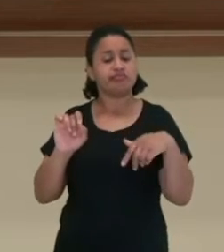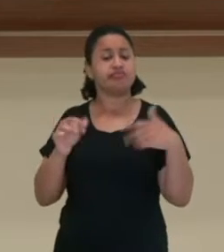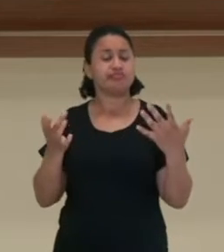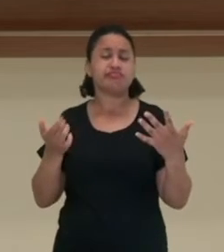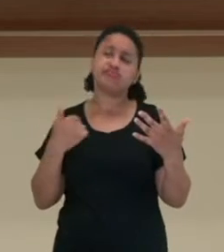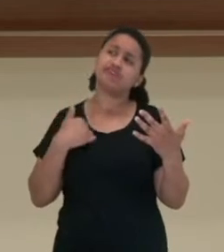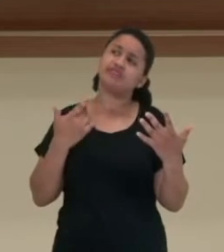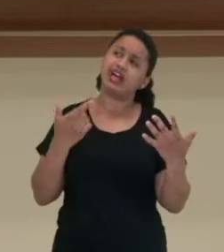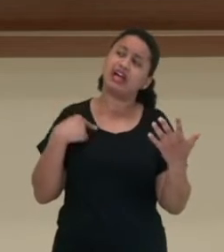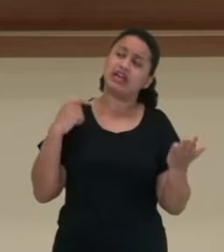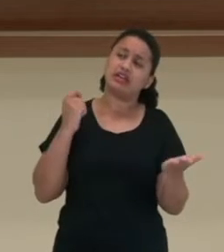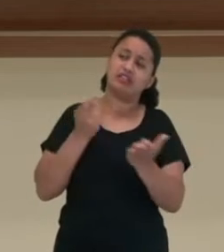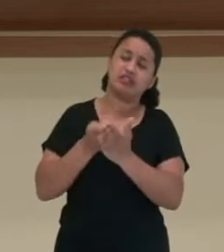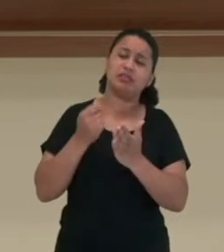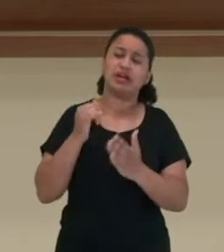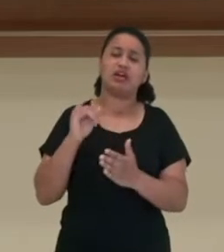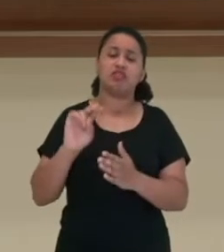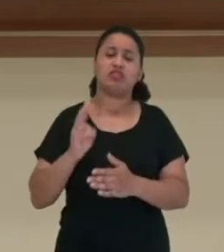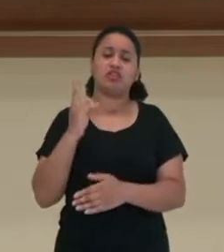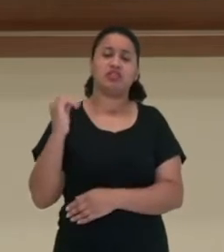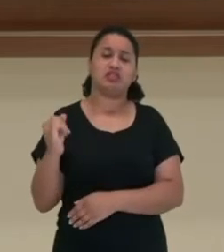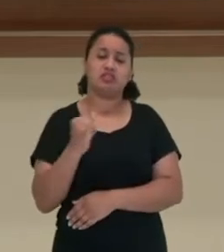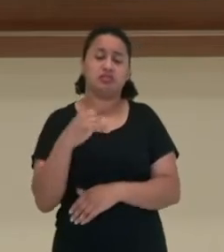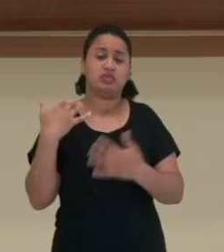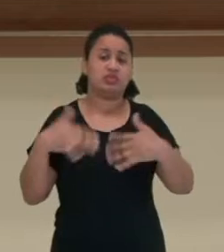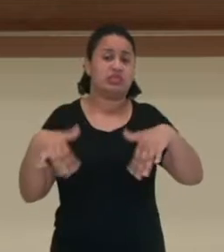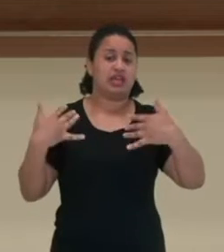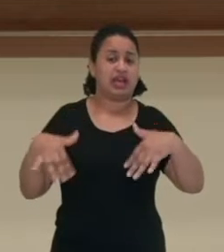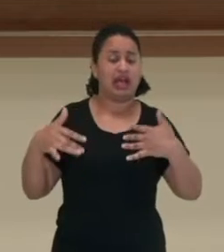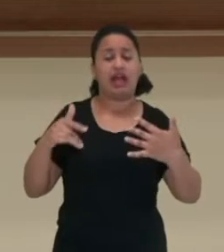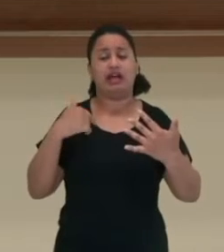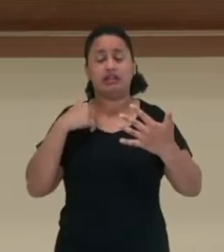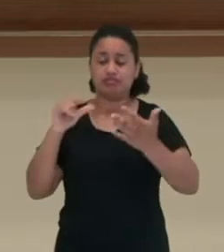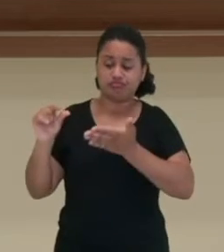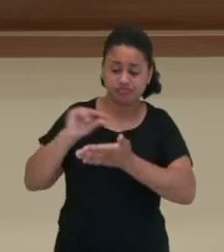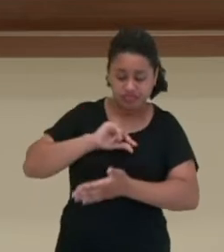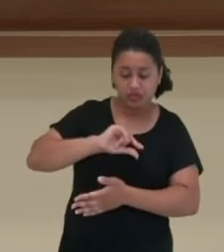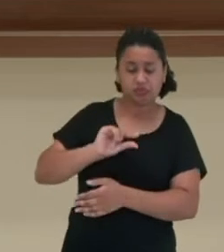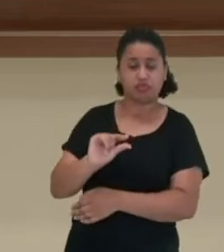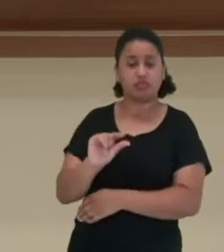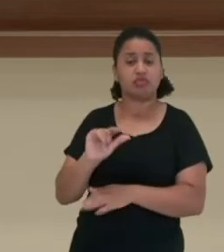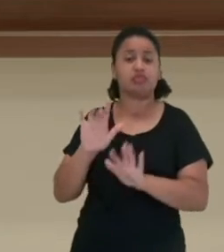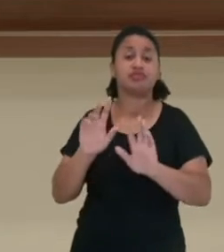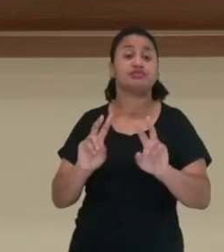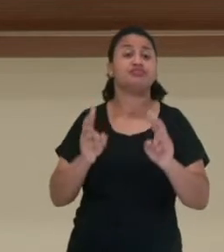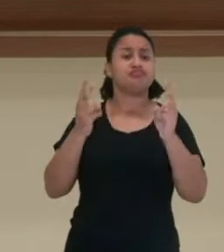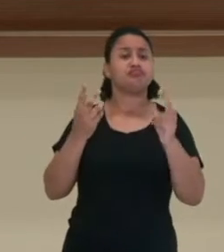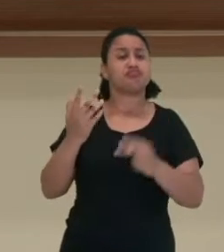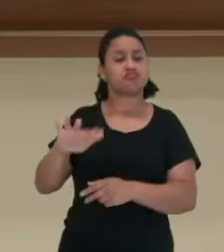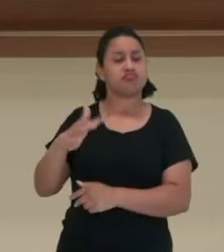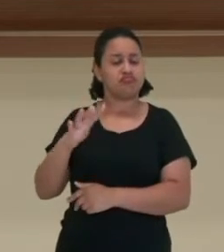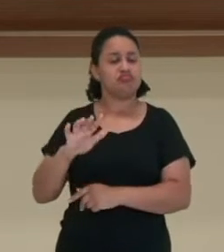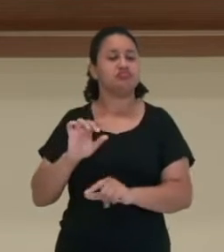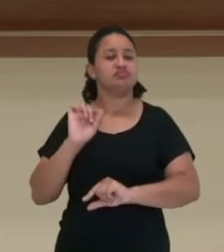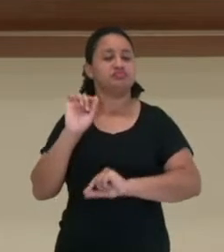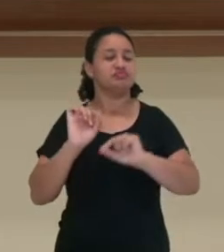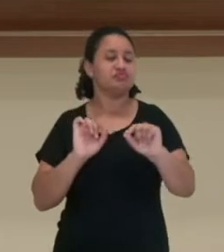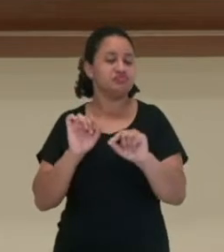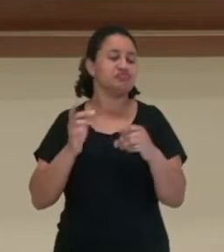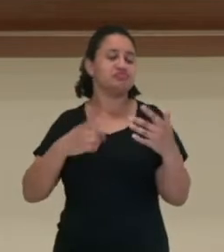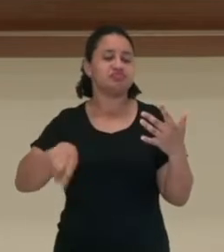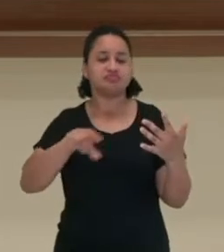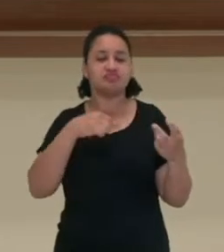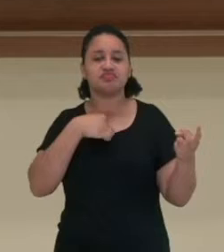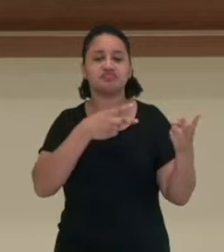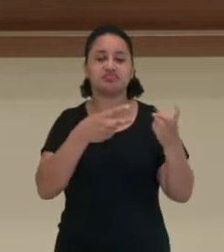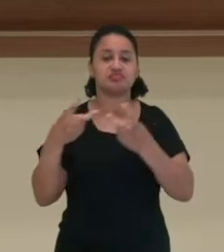ah, mas eu vou pagar esse imposto é muito pelo que eu ganho. Peguei um valor médio aí, tá? E vocês vão